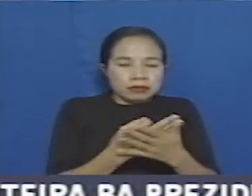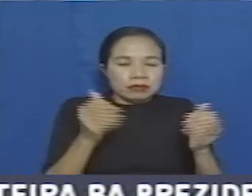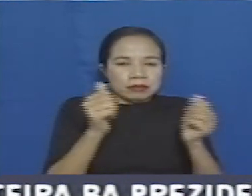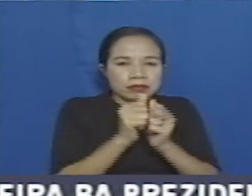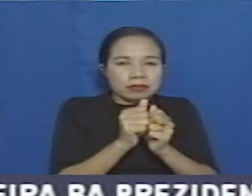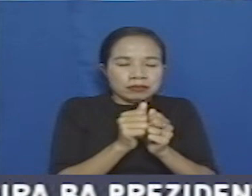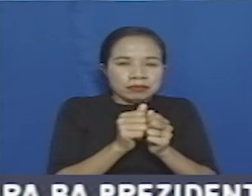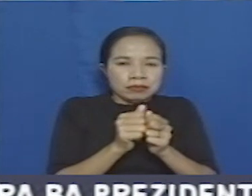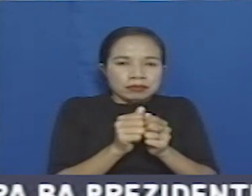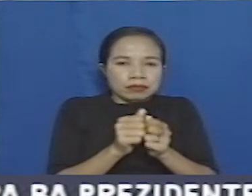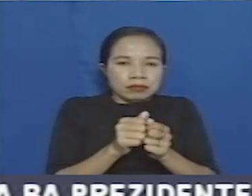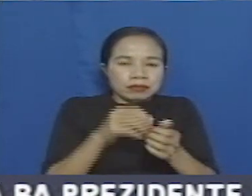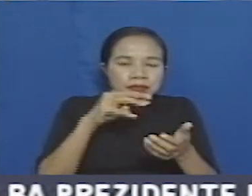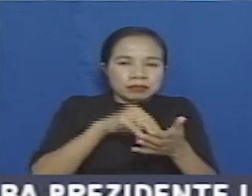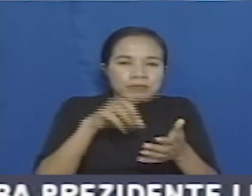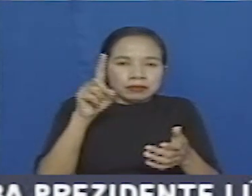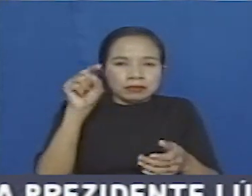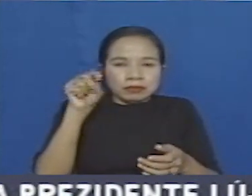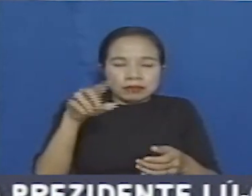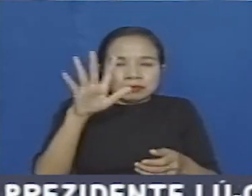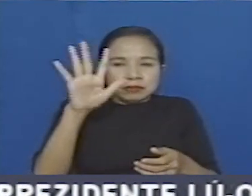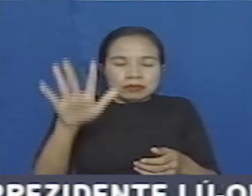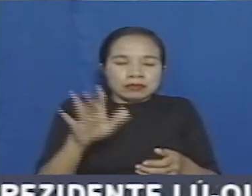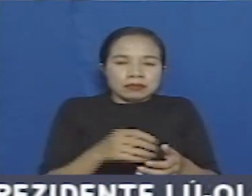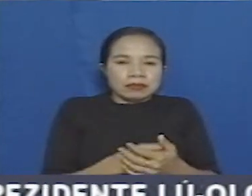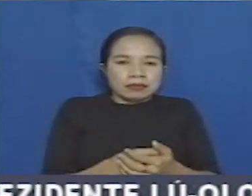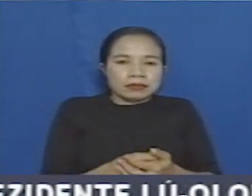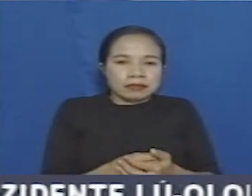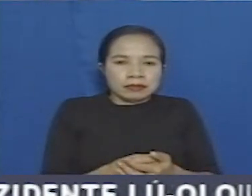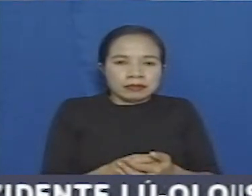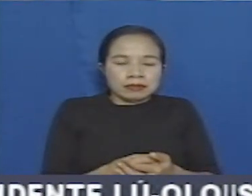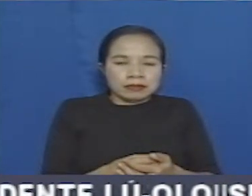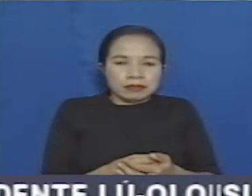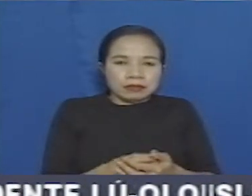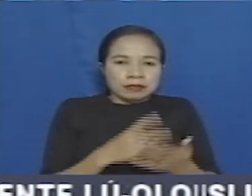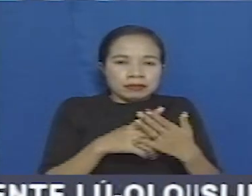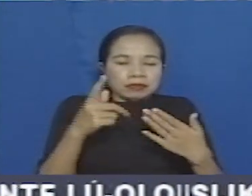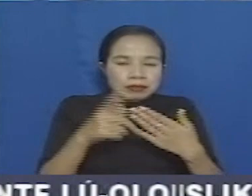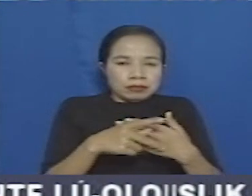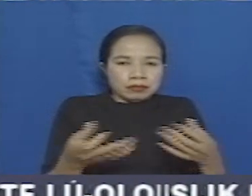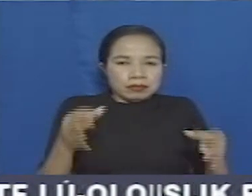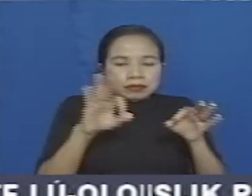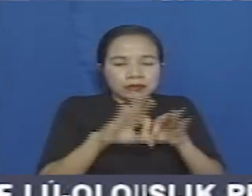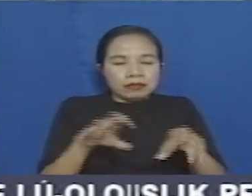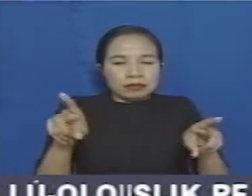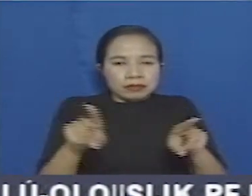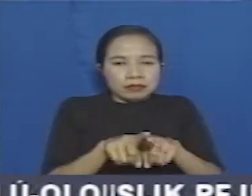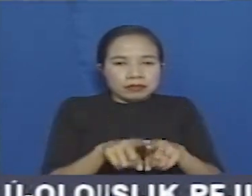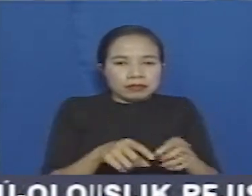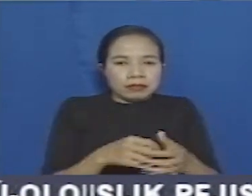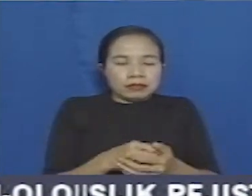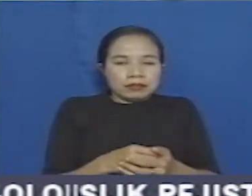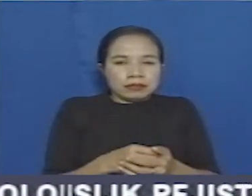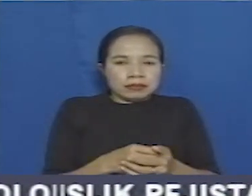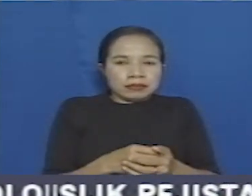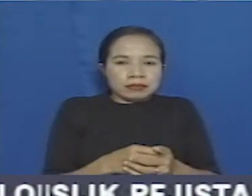Hamuduk dólares americanos bilhão ida ponto lima, o definição programa importante, Hanesan, capital